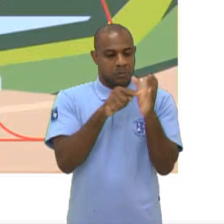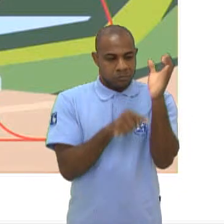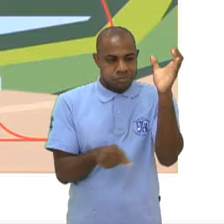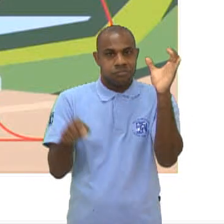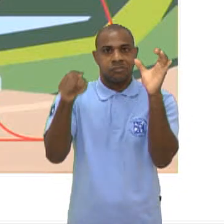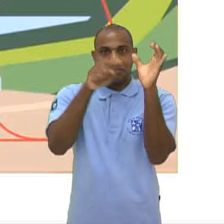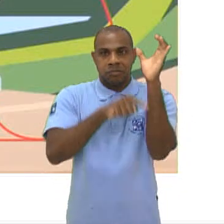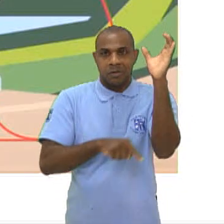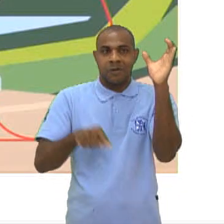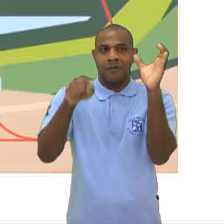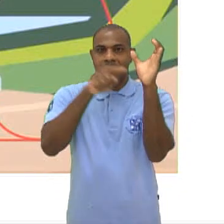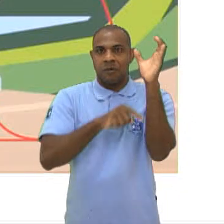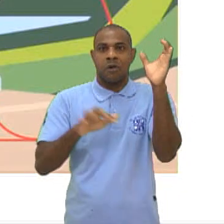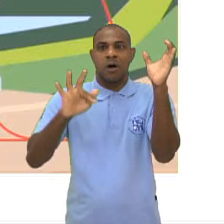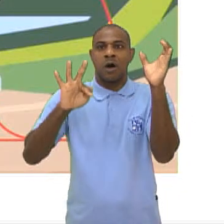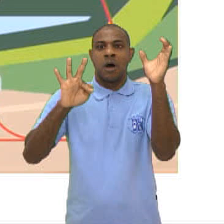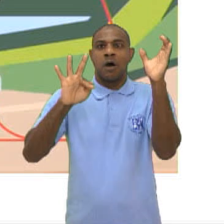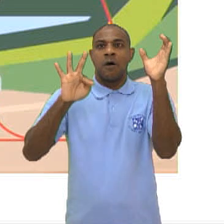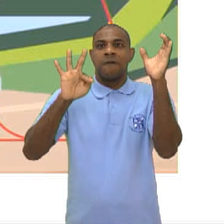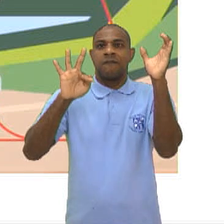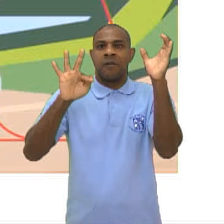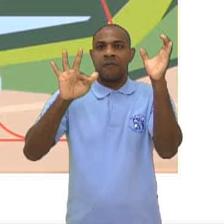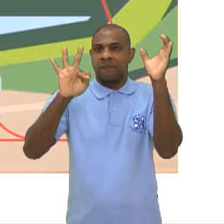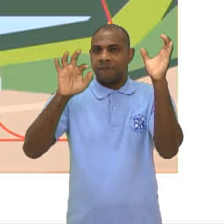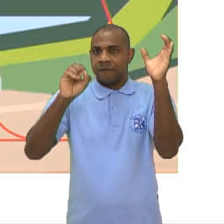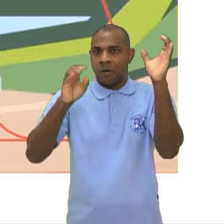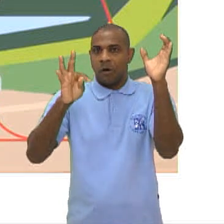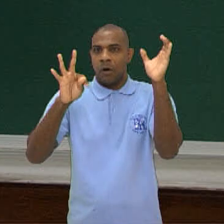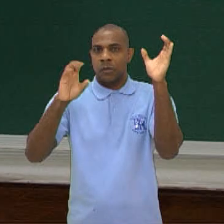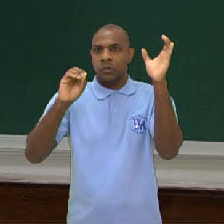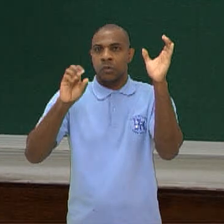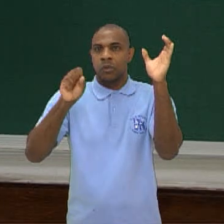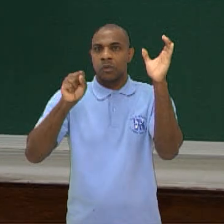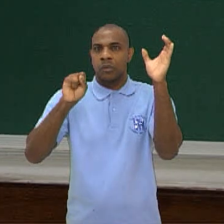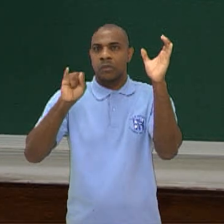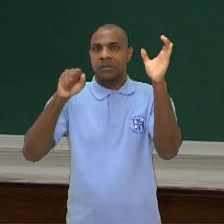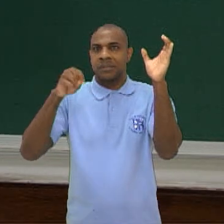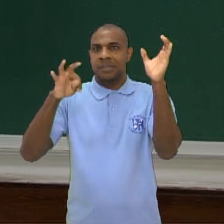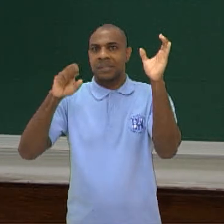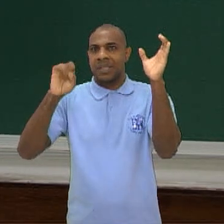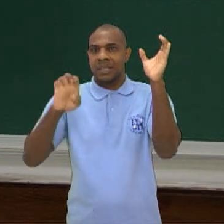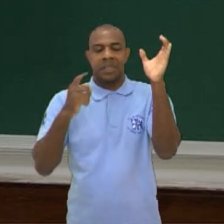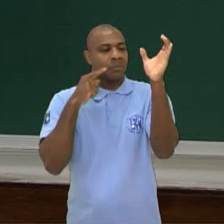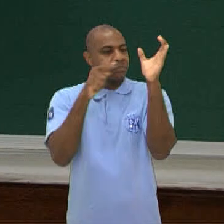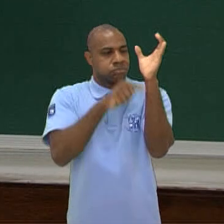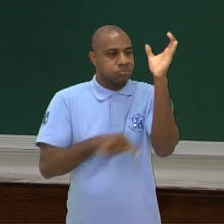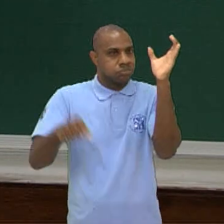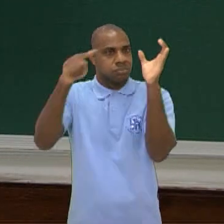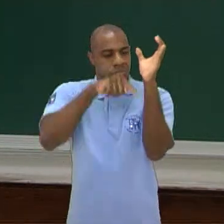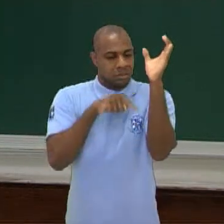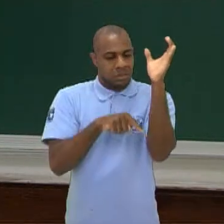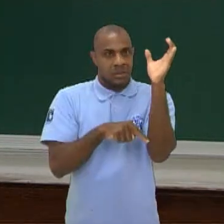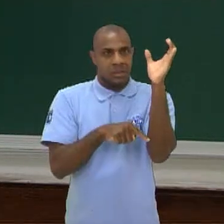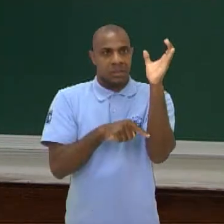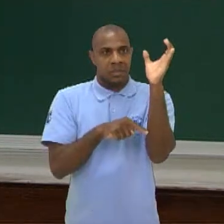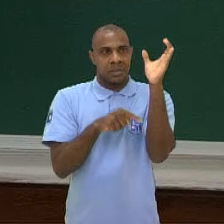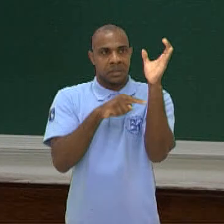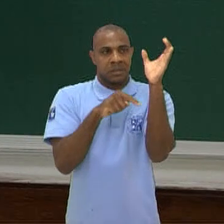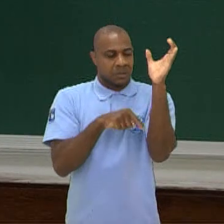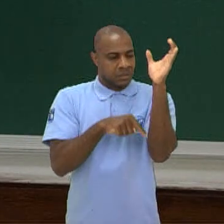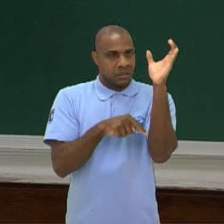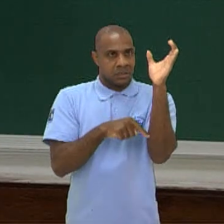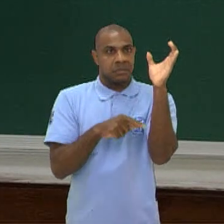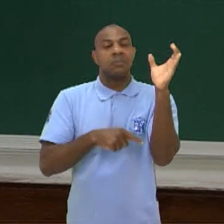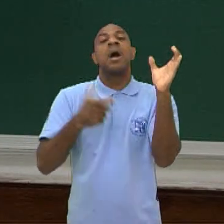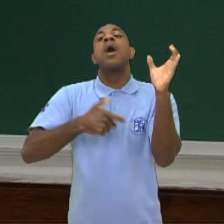Então, as plantas, os organismos fotossintéticos, eles produzem o oxigênio. Tá? Então, produzir o oxigênio, ele é consumido onde?